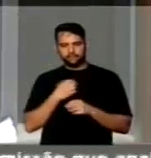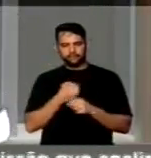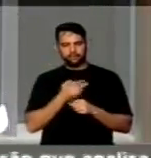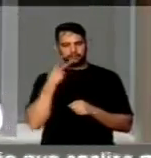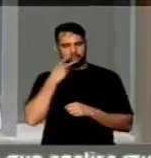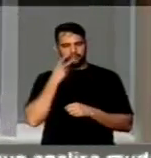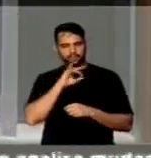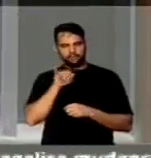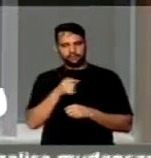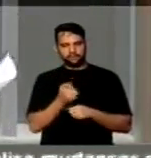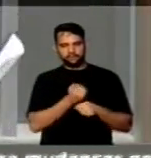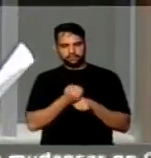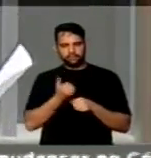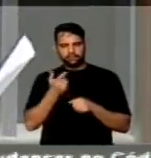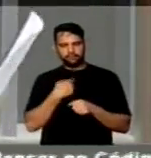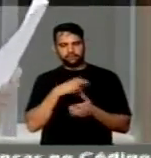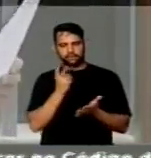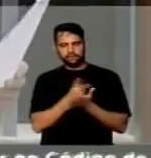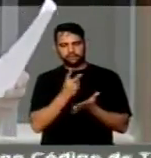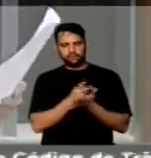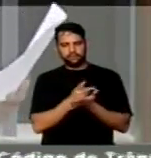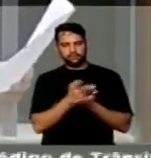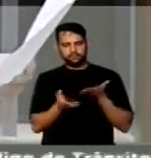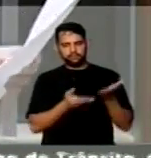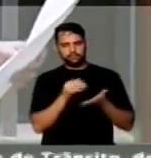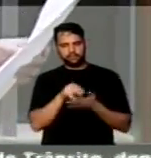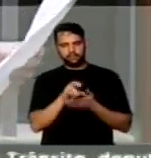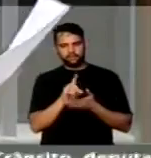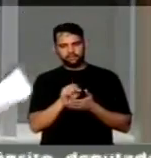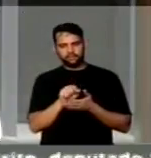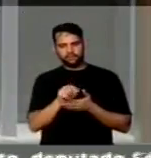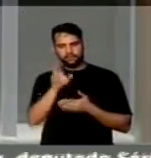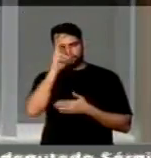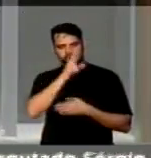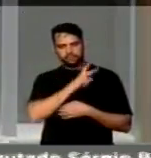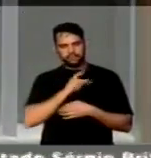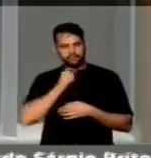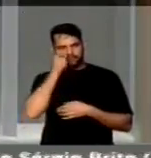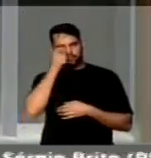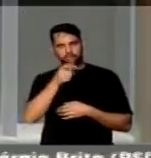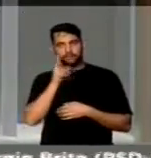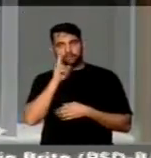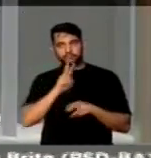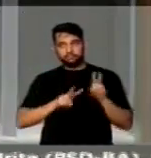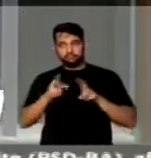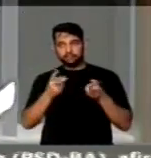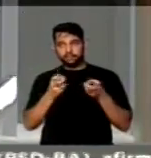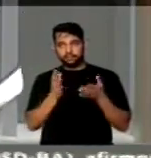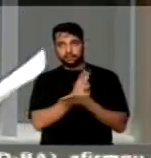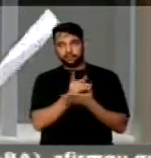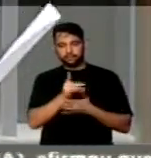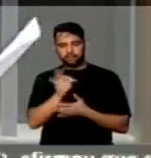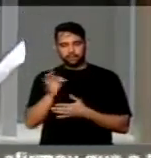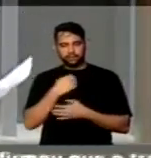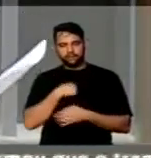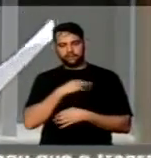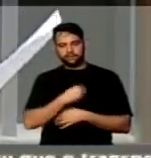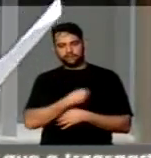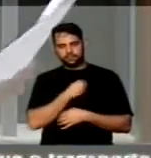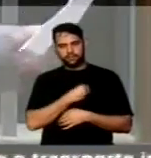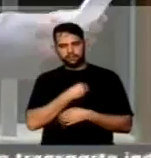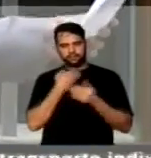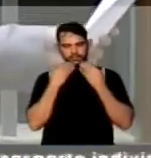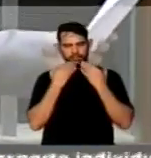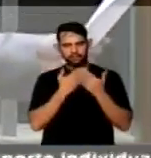francês. Para sustentar a mordomia. E aí, senhor presidente, é interessante ver que o PT saiu